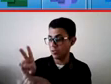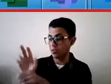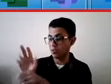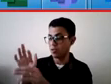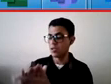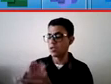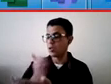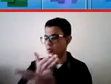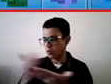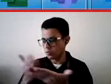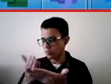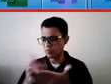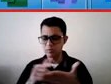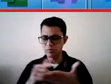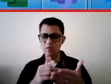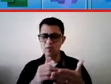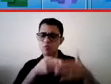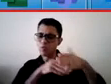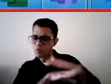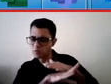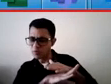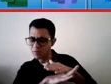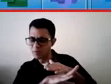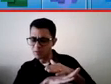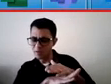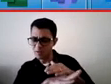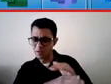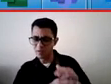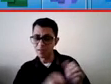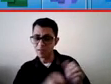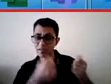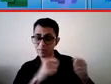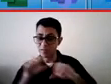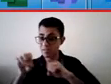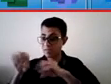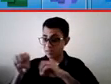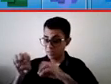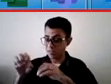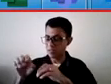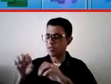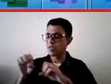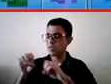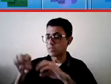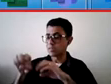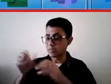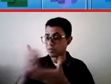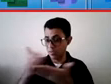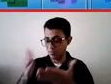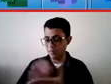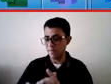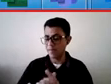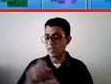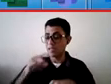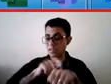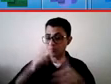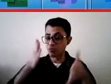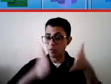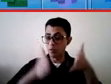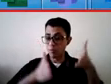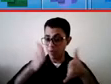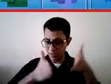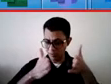a gente estipula uma rotina na escola, uma rotina educacional, mas nesse momento a gente acaba até atendendo